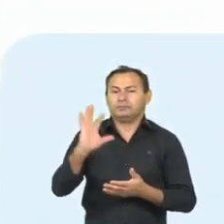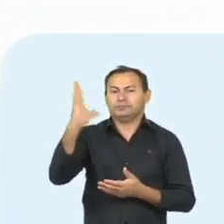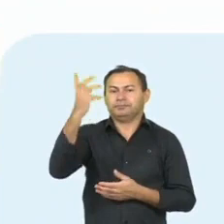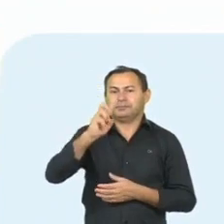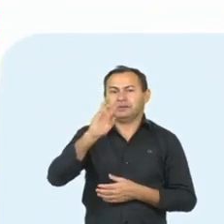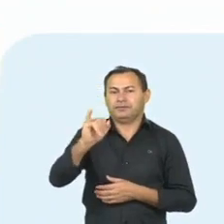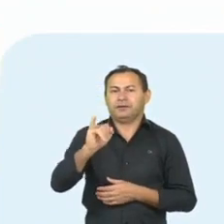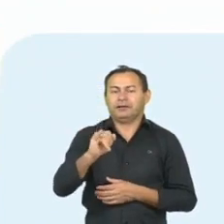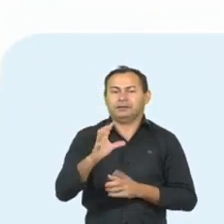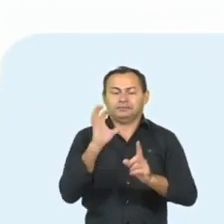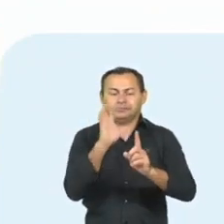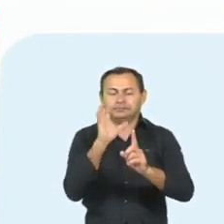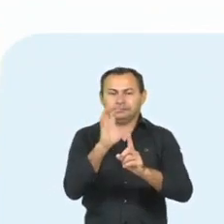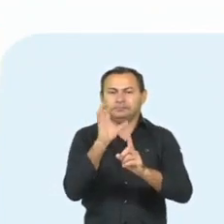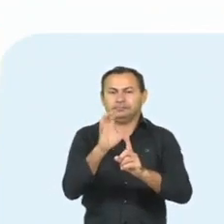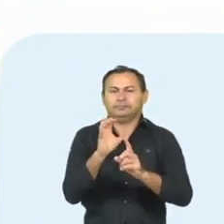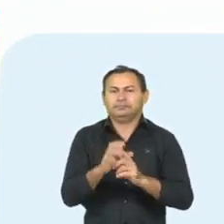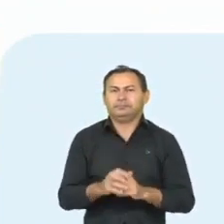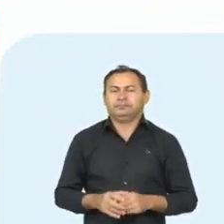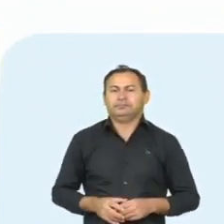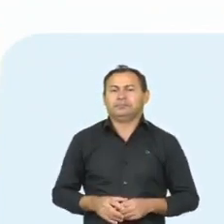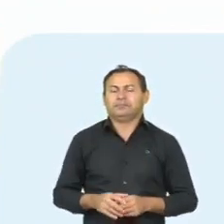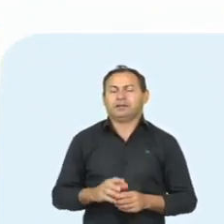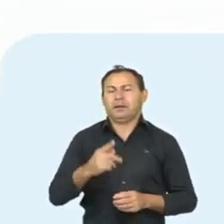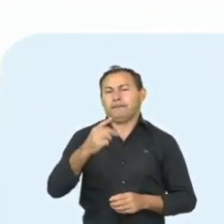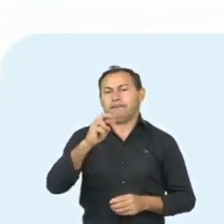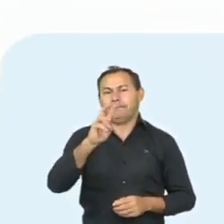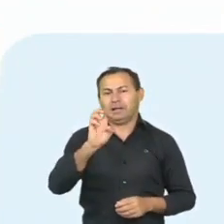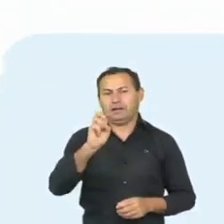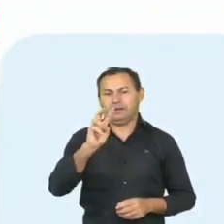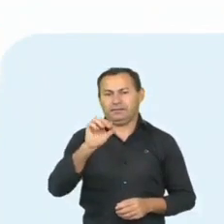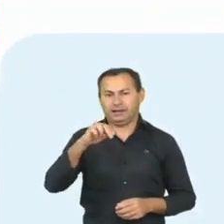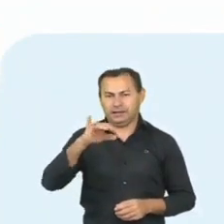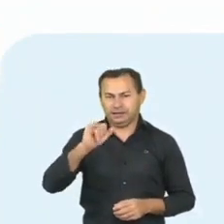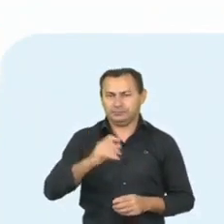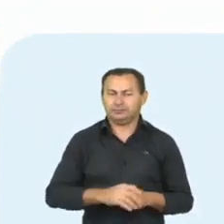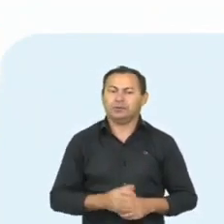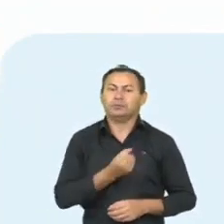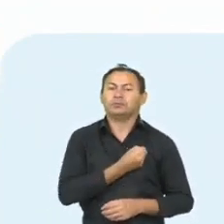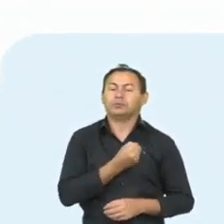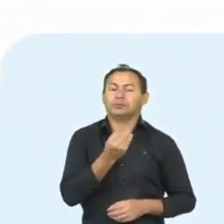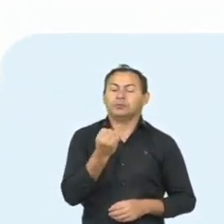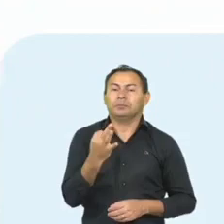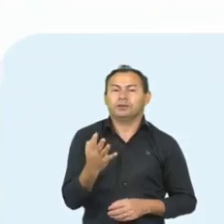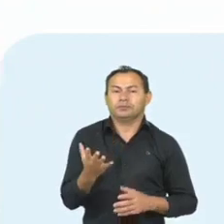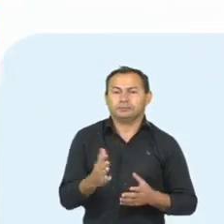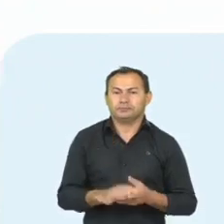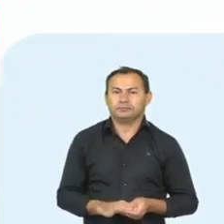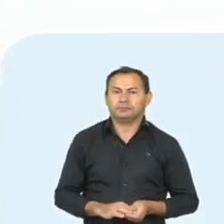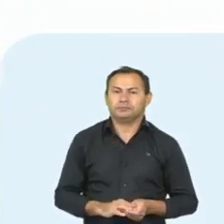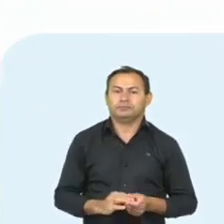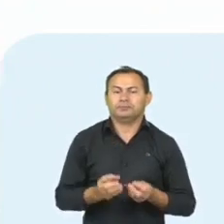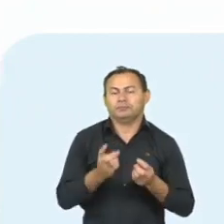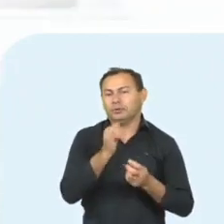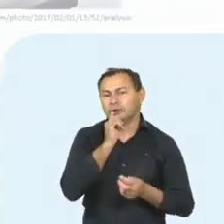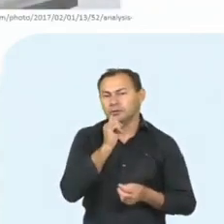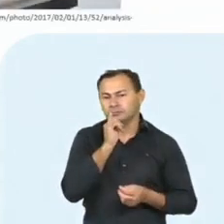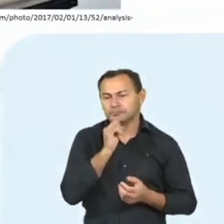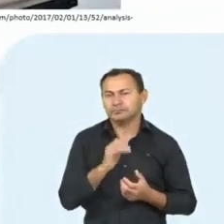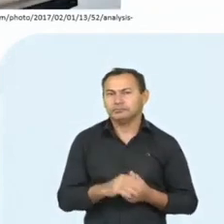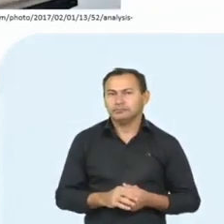vão influenciar a prevalência, os números de prevalência, como, por